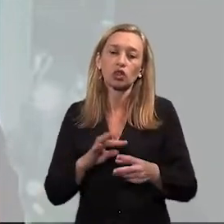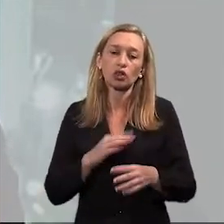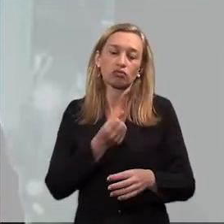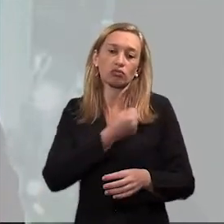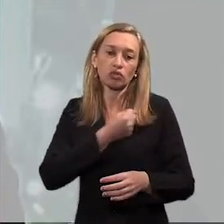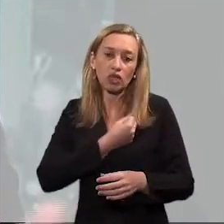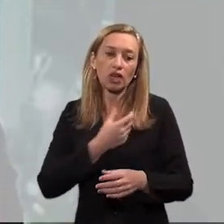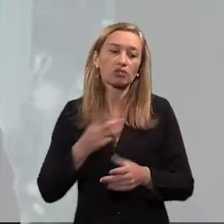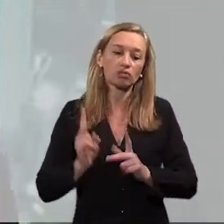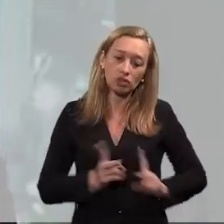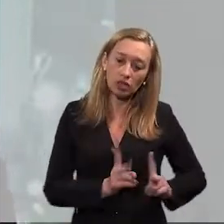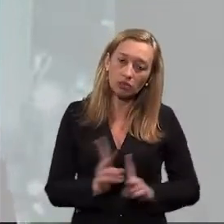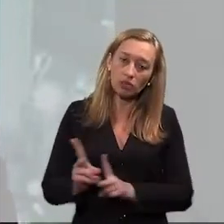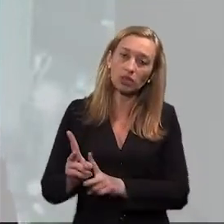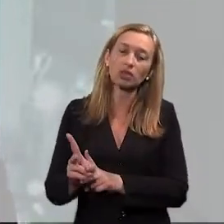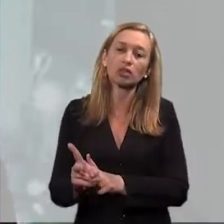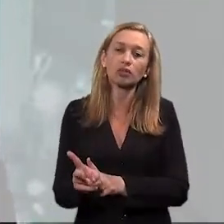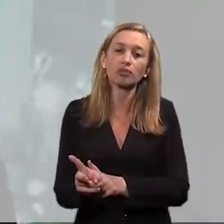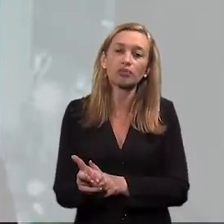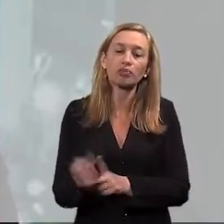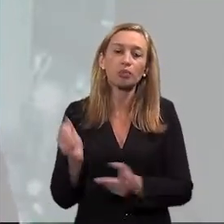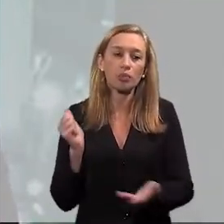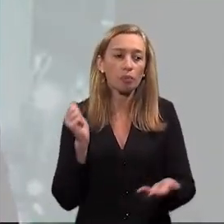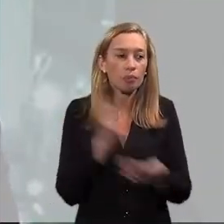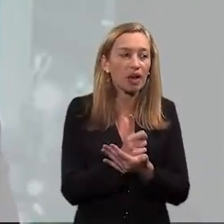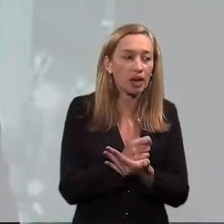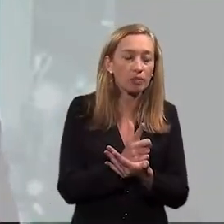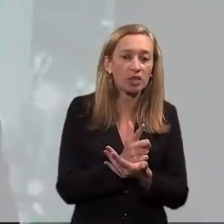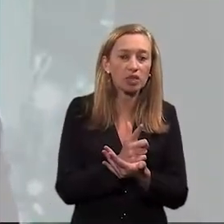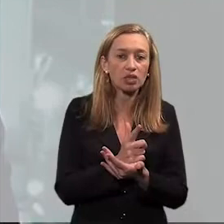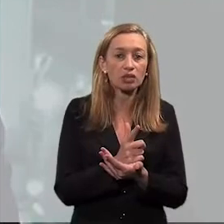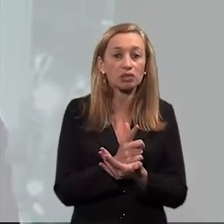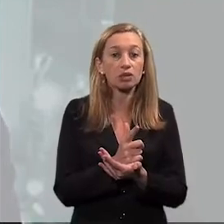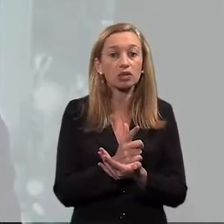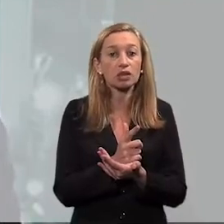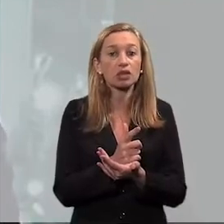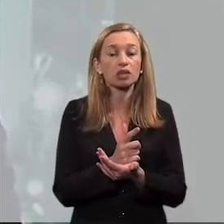nesses dados, estamos caminhando para um pagamento que não